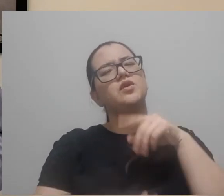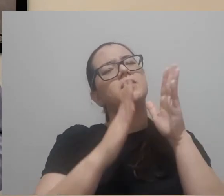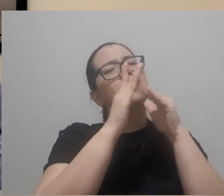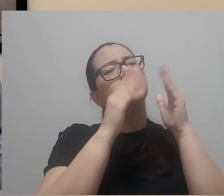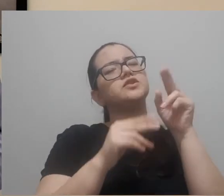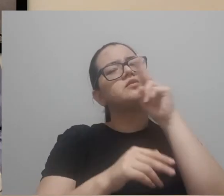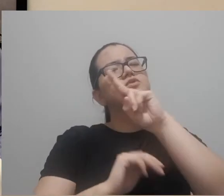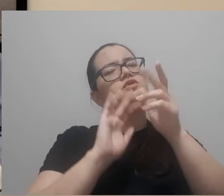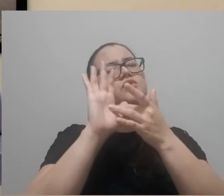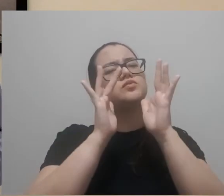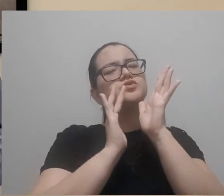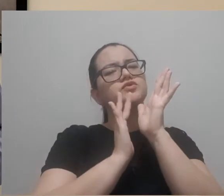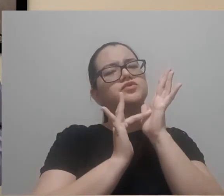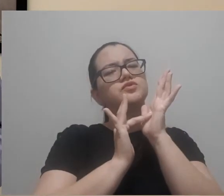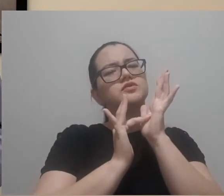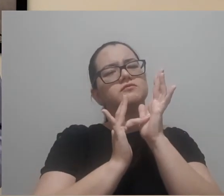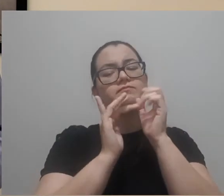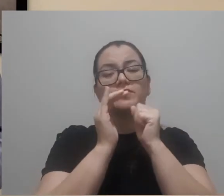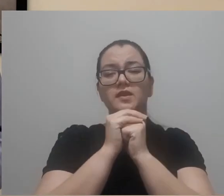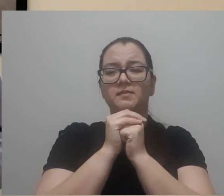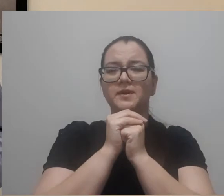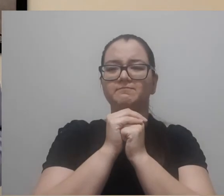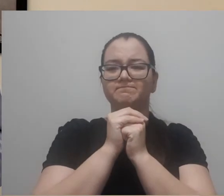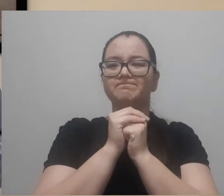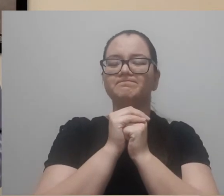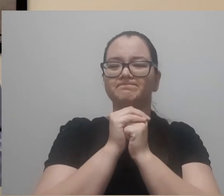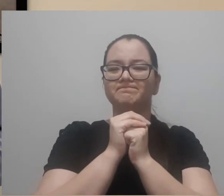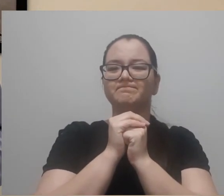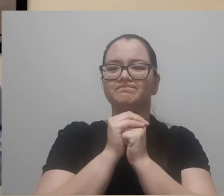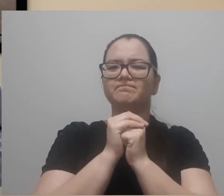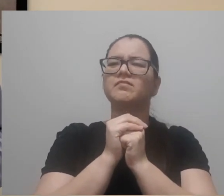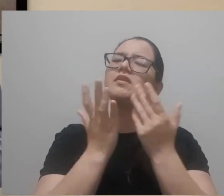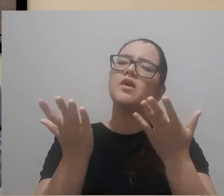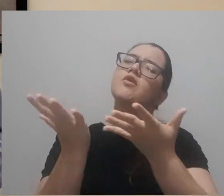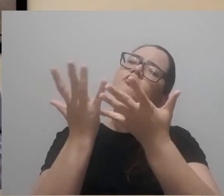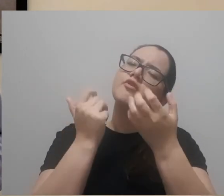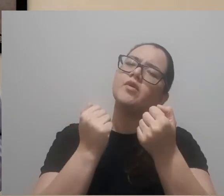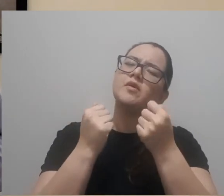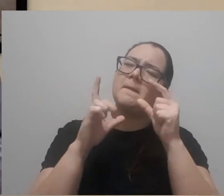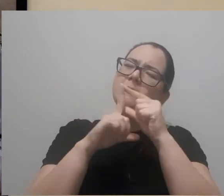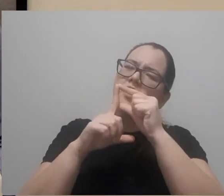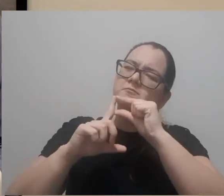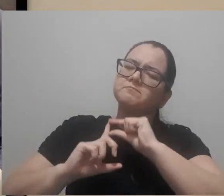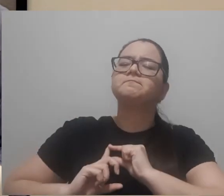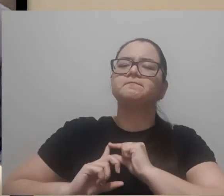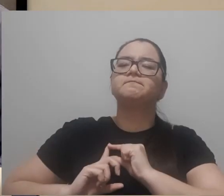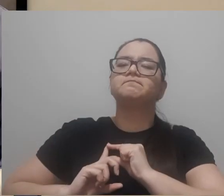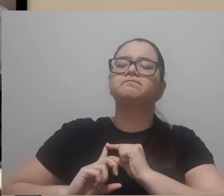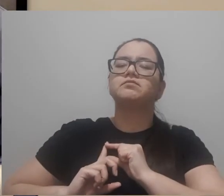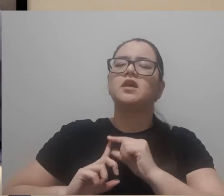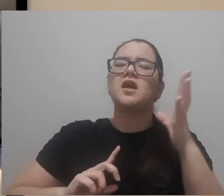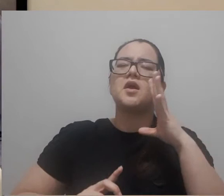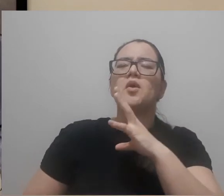Jesus. Amém, meu querido? Amém, meus irmãos? Guardemos no nosso coração essa palavra, que o amor de Deus, que